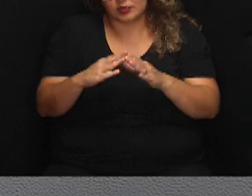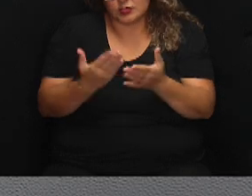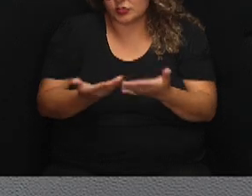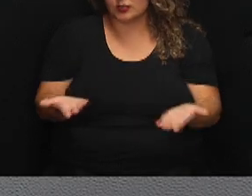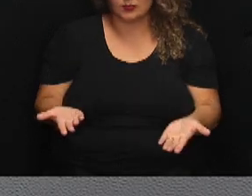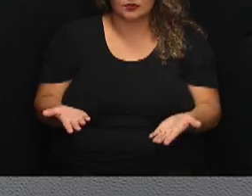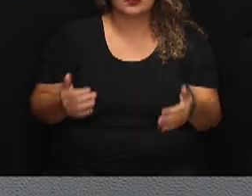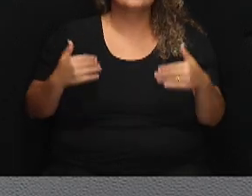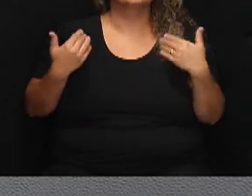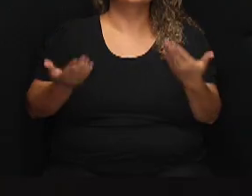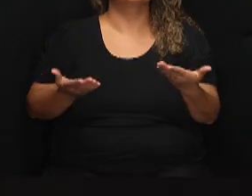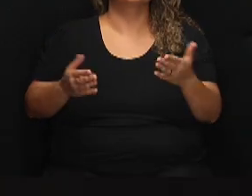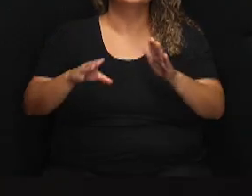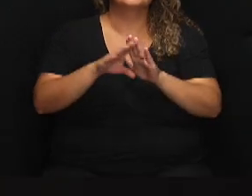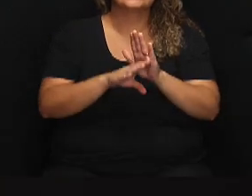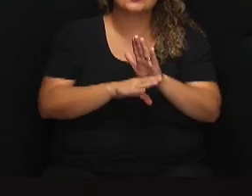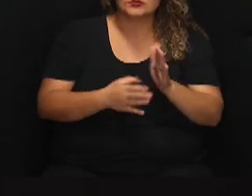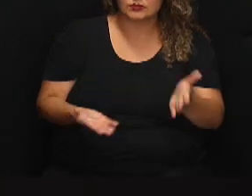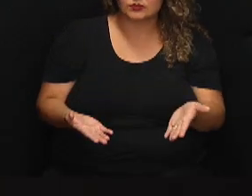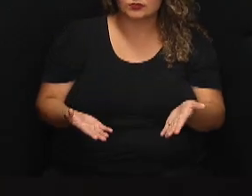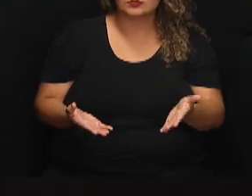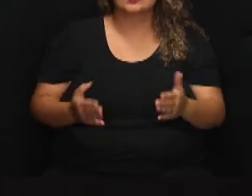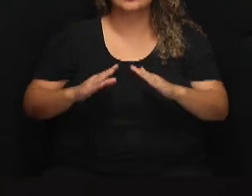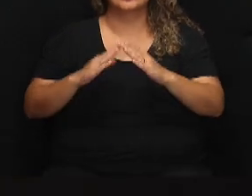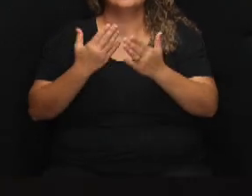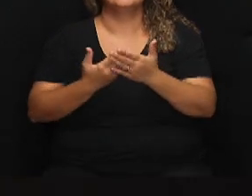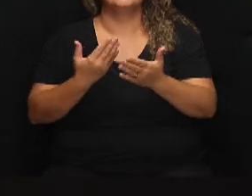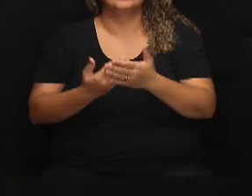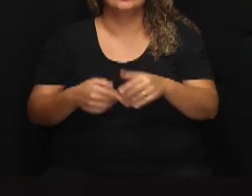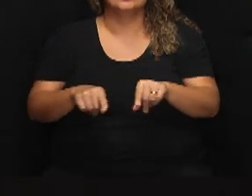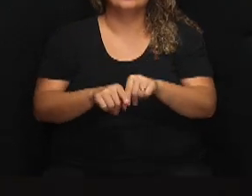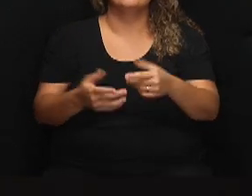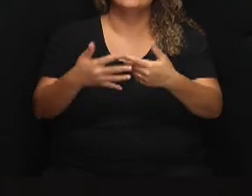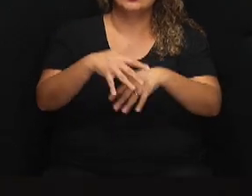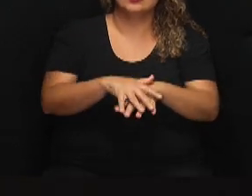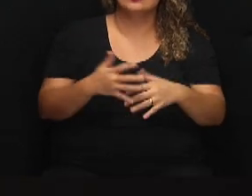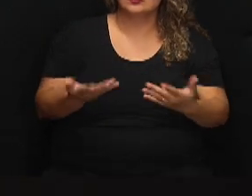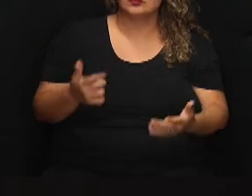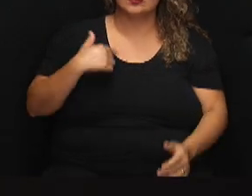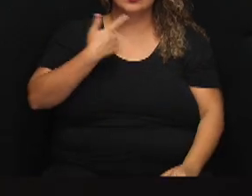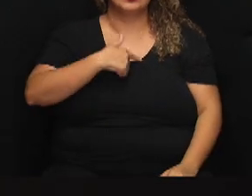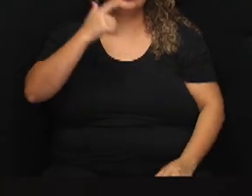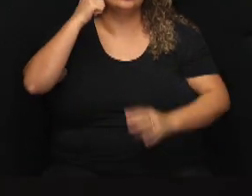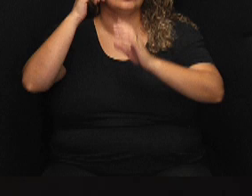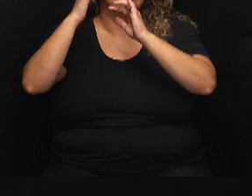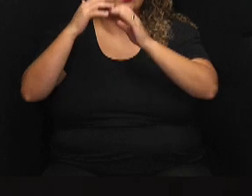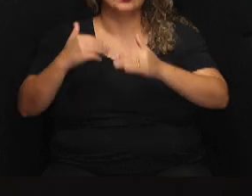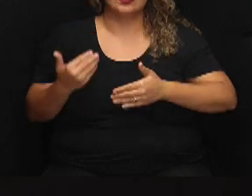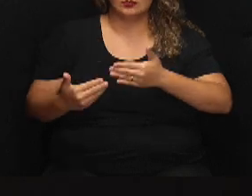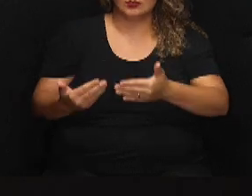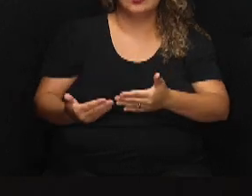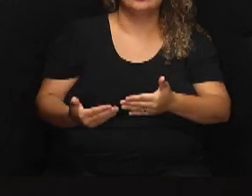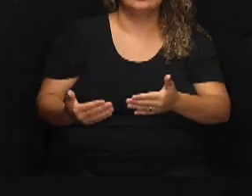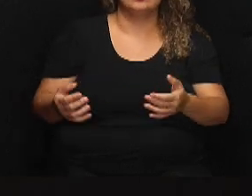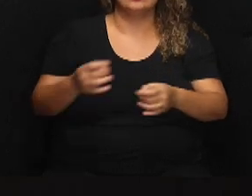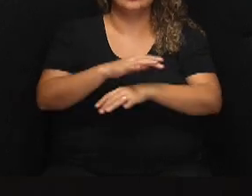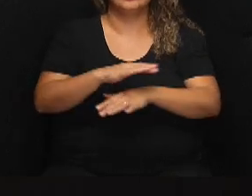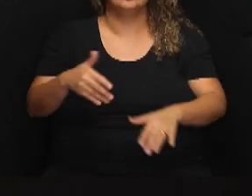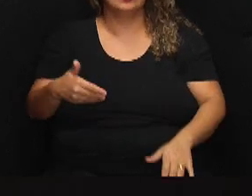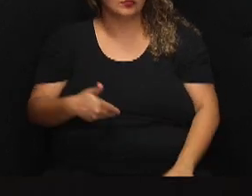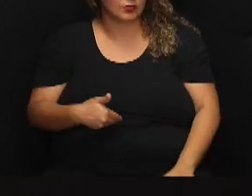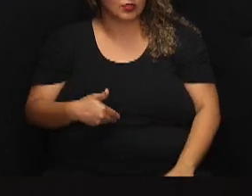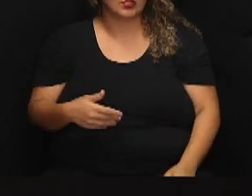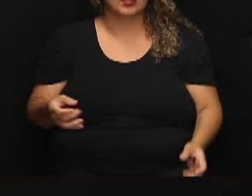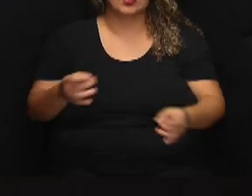Então quais são os programas que as escolas também estão inseridas para a gente pensar num processo de combate à fome, de